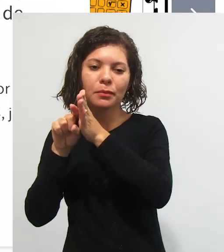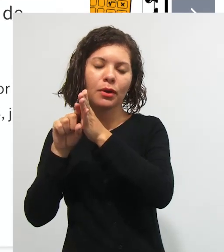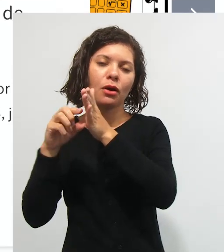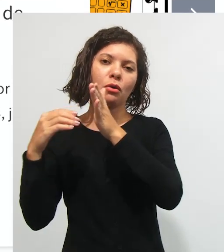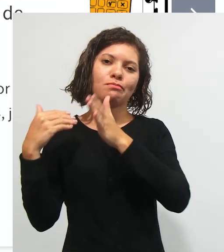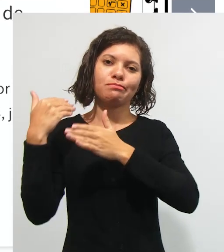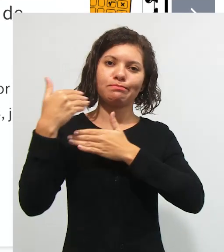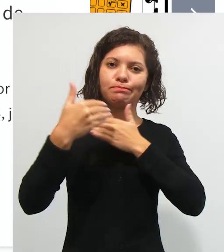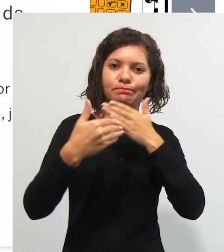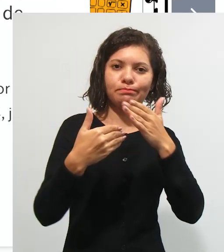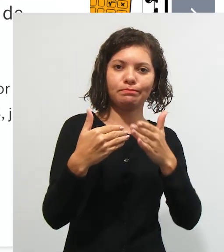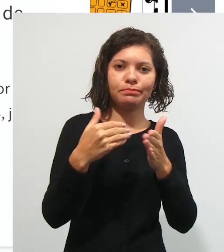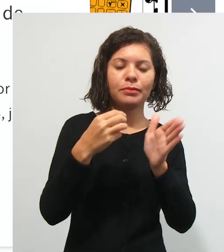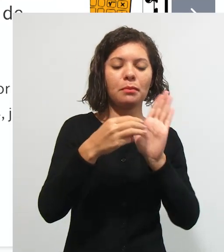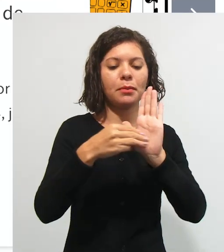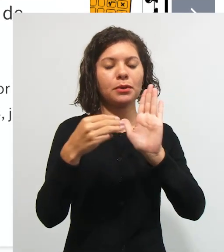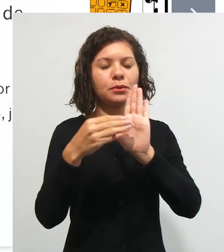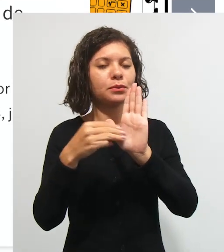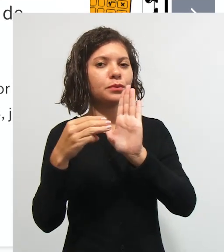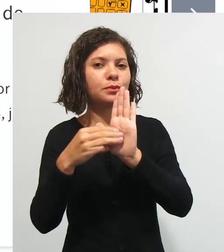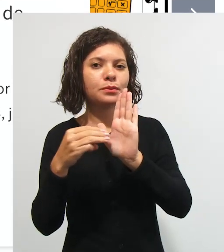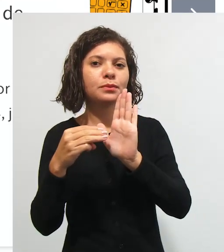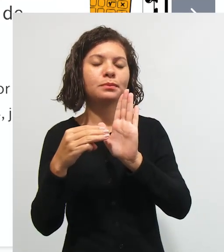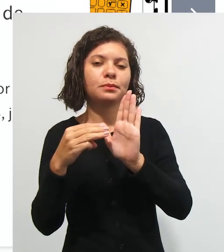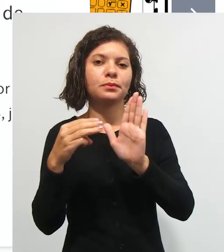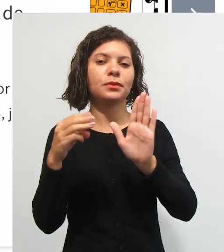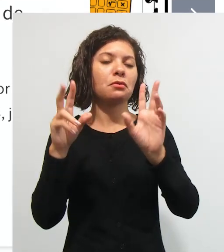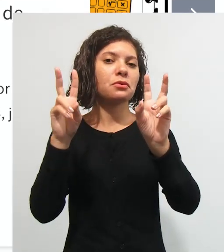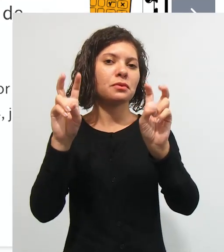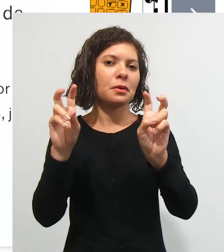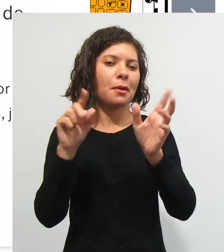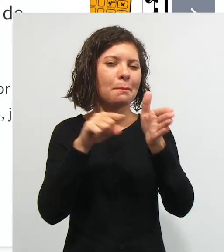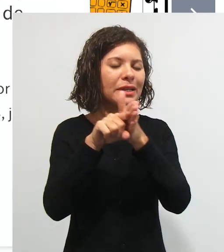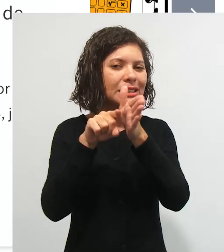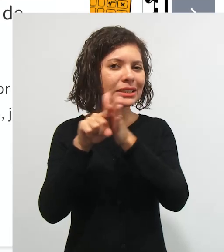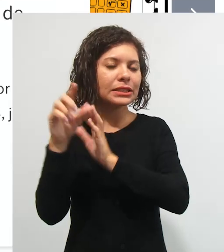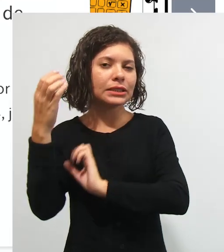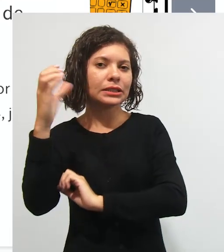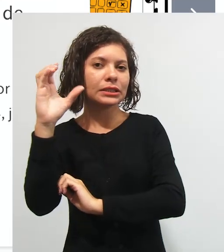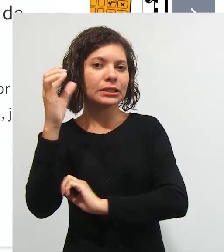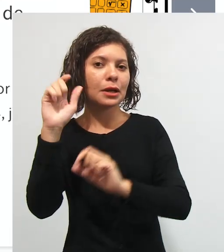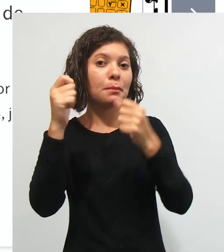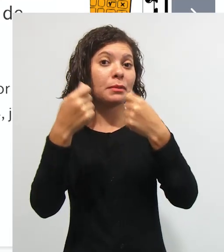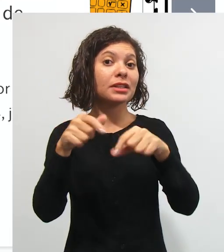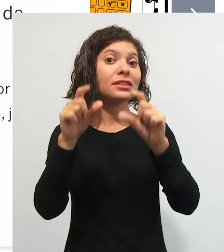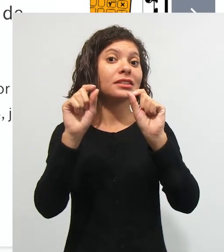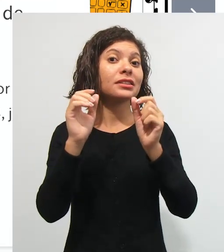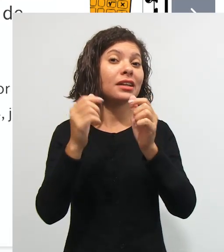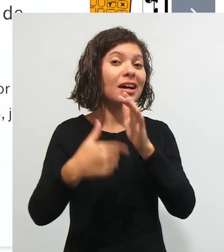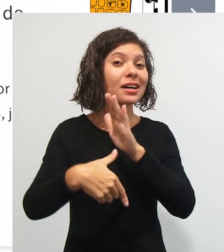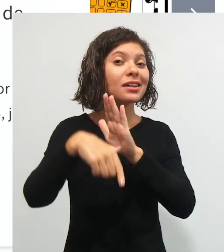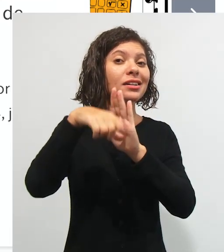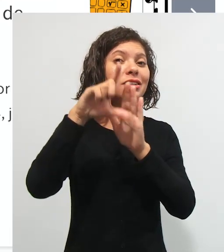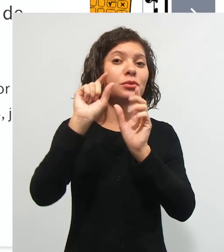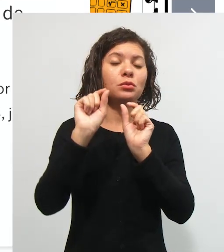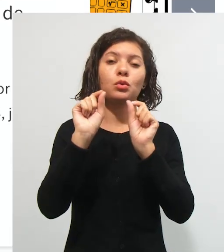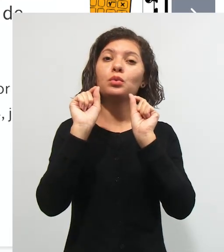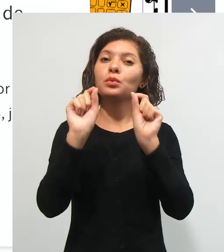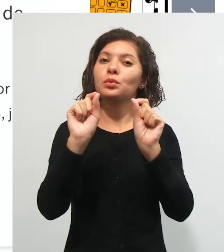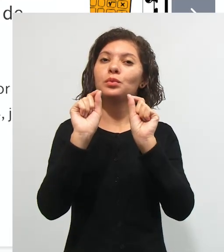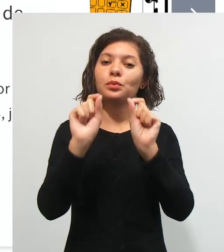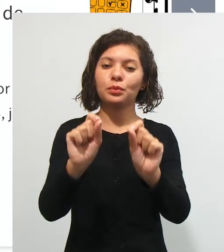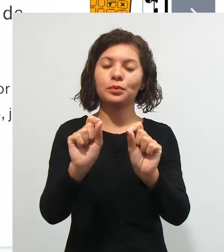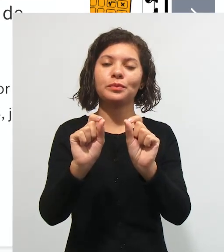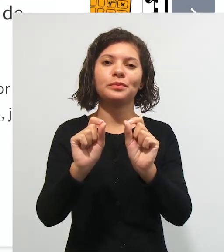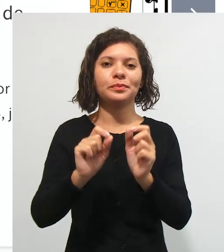de rigor metodológico que envolve uma pesquisa científica, ela tem que começar com o quê? E o que é sempre